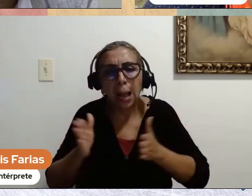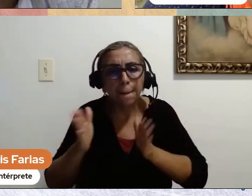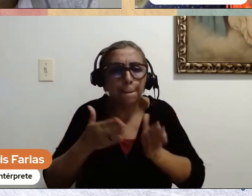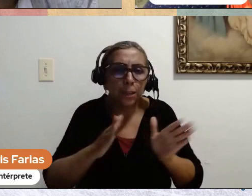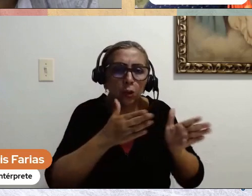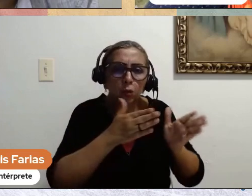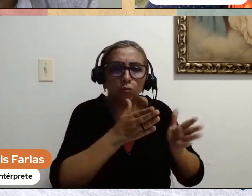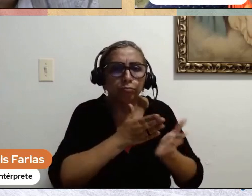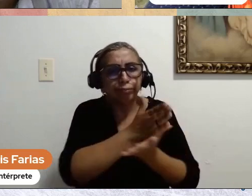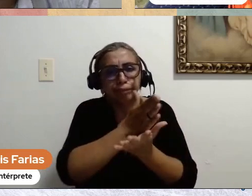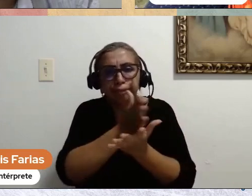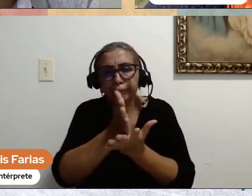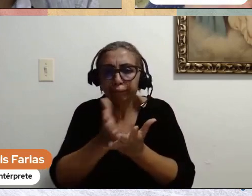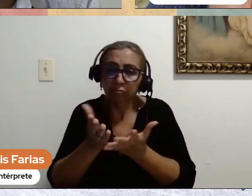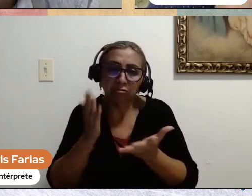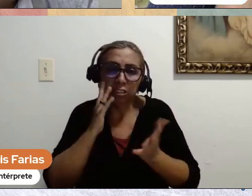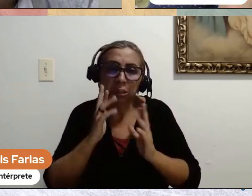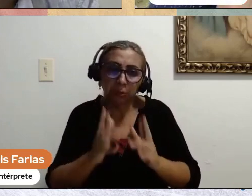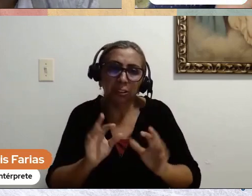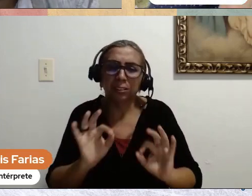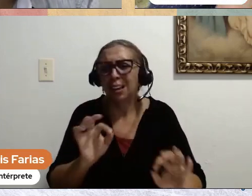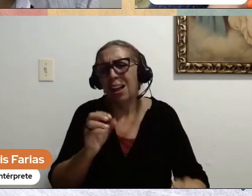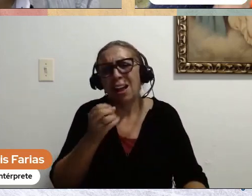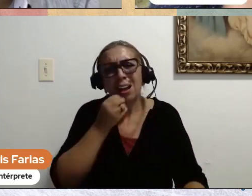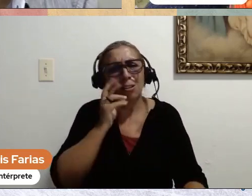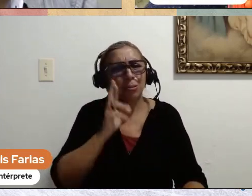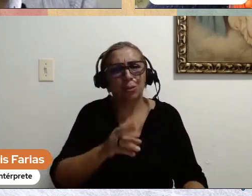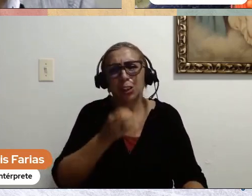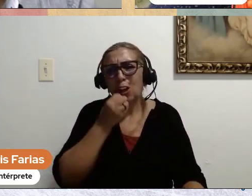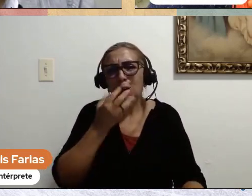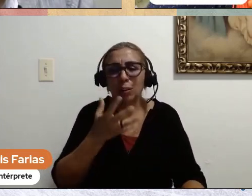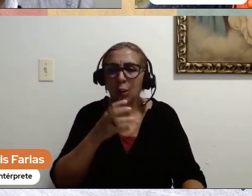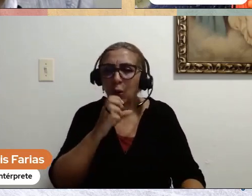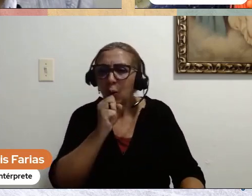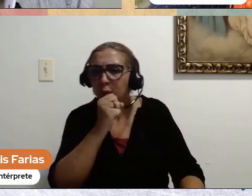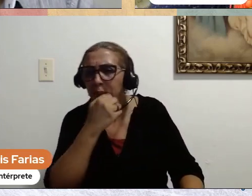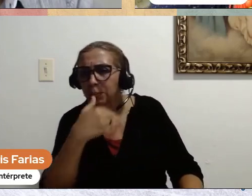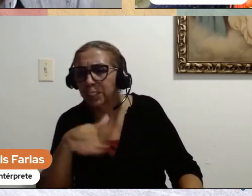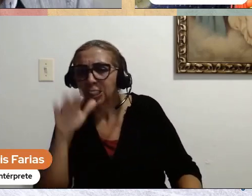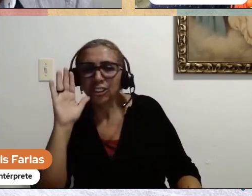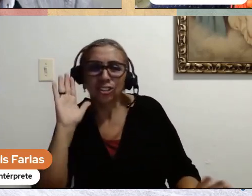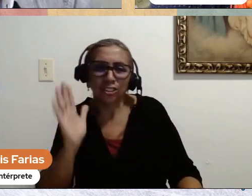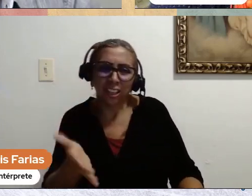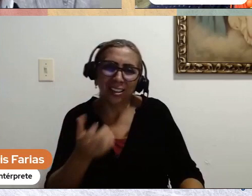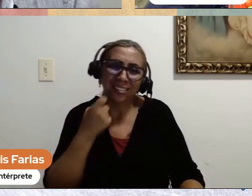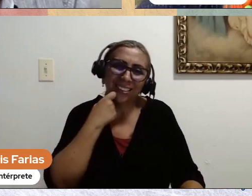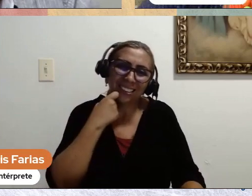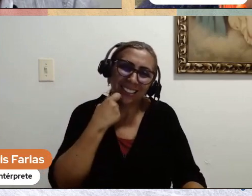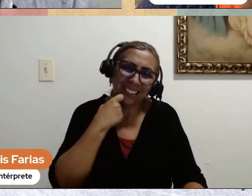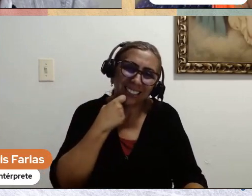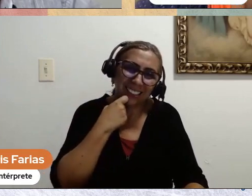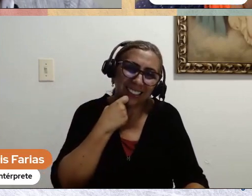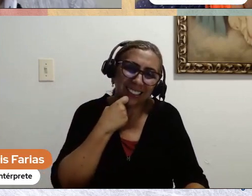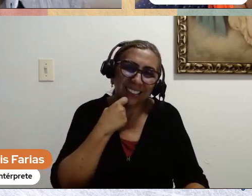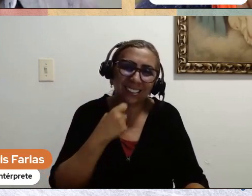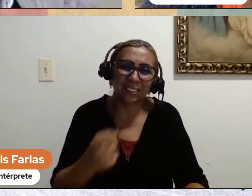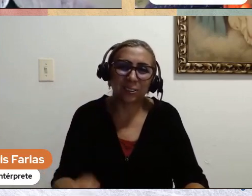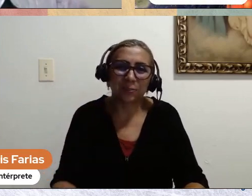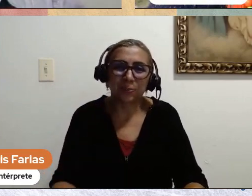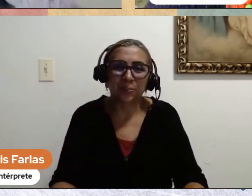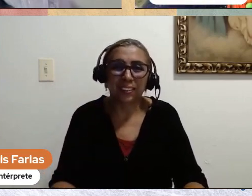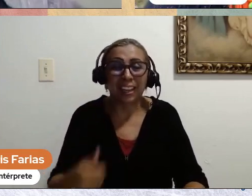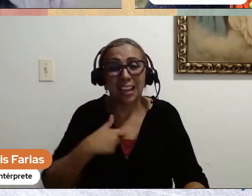eu te respondi. Respondeu demais. São 8h30 da noite, de uma sexta-feira. E eu ganhei uma passagem para o